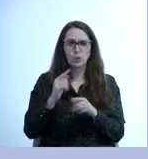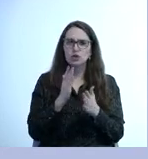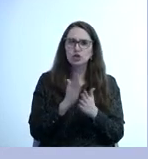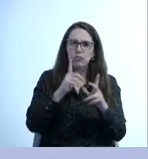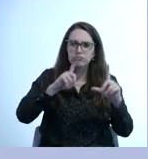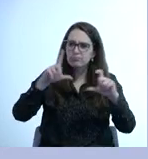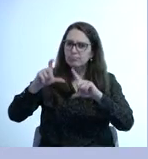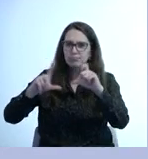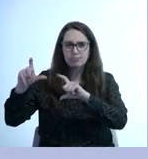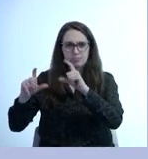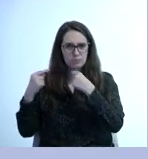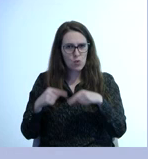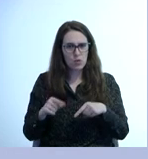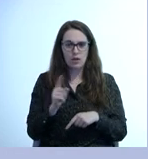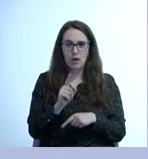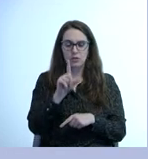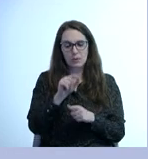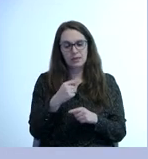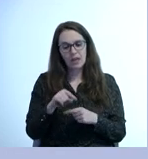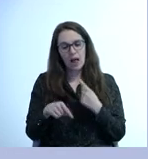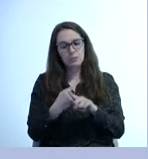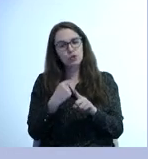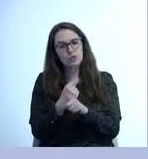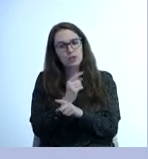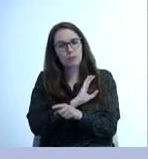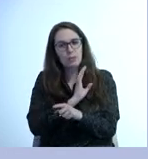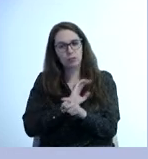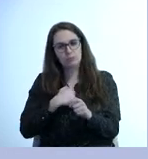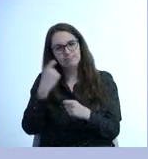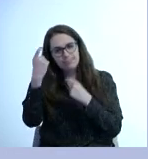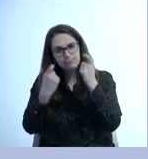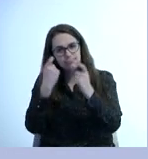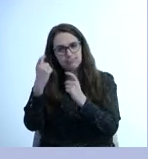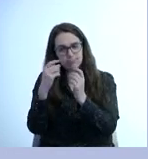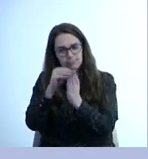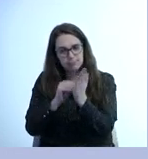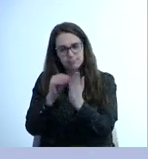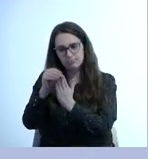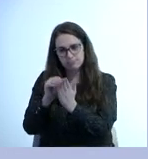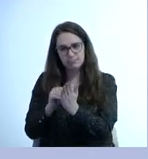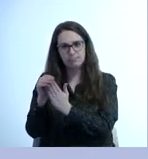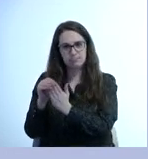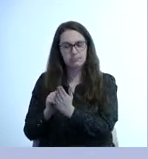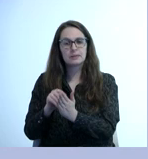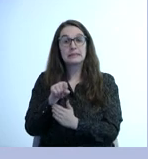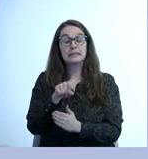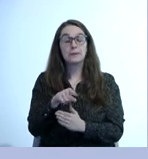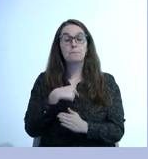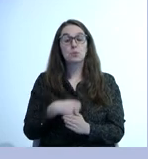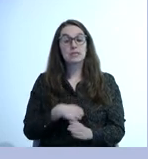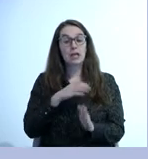própria exposição, mas mesmo a produção de uma série de reflexões sobre a obra de João Luís Carrilho da